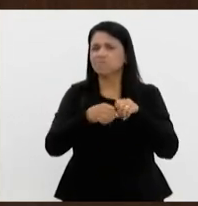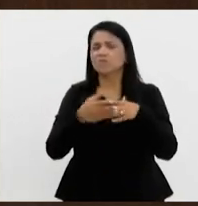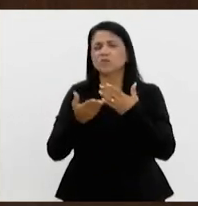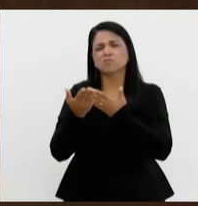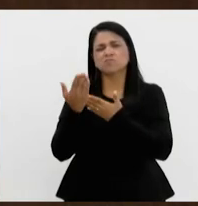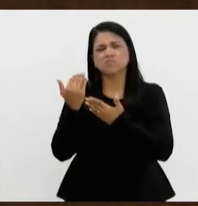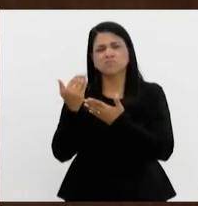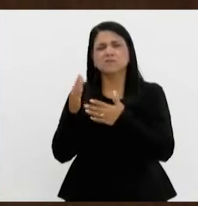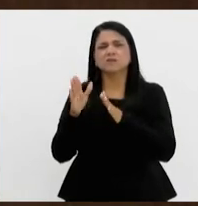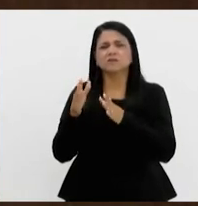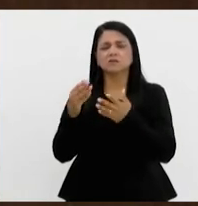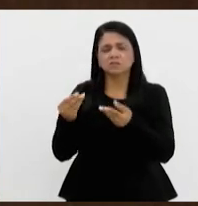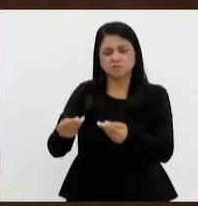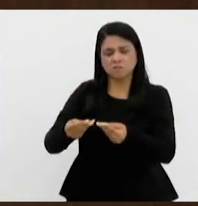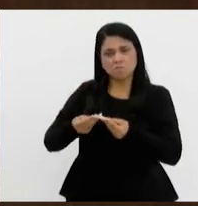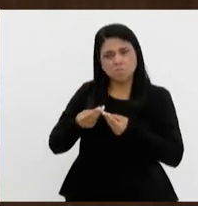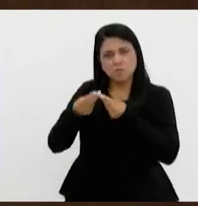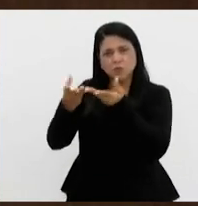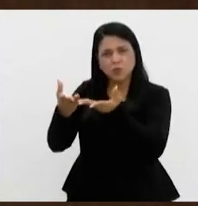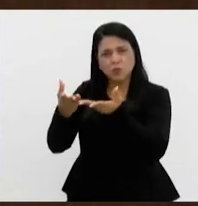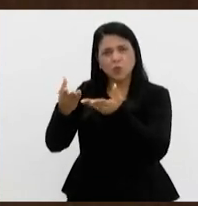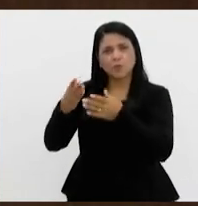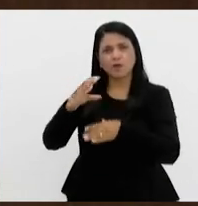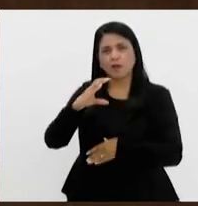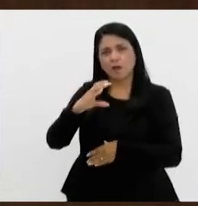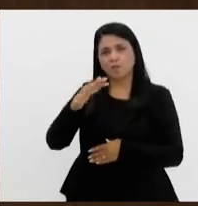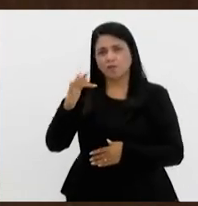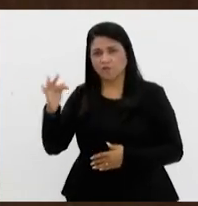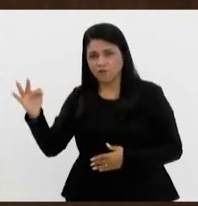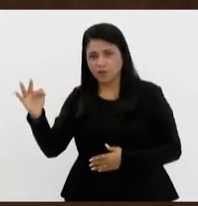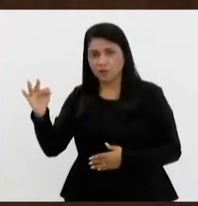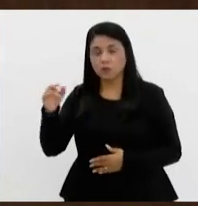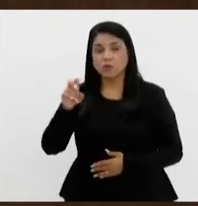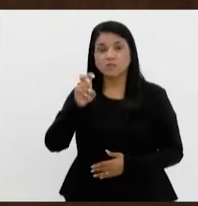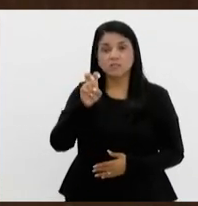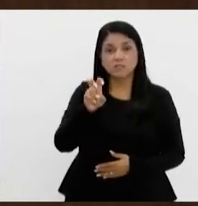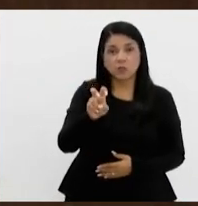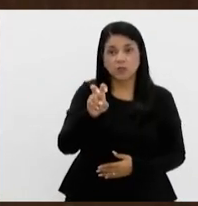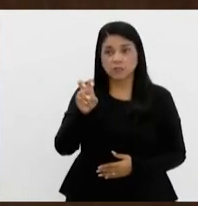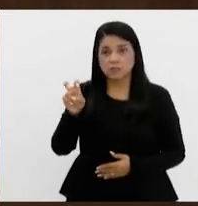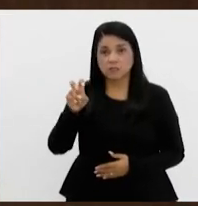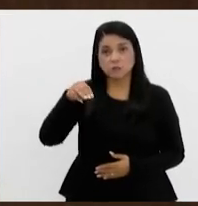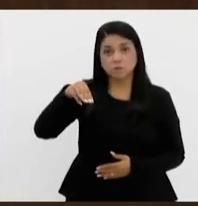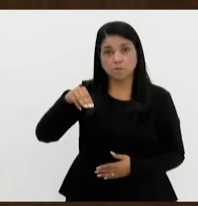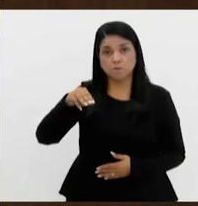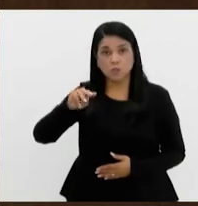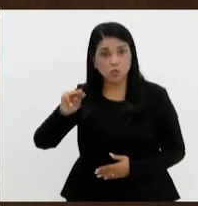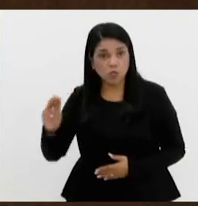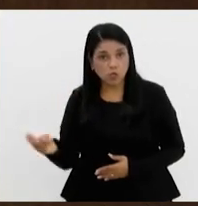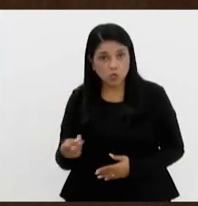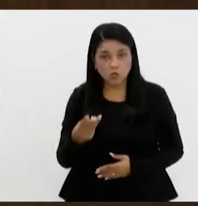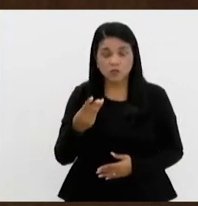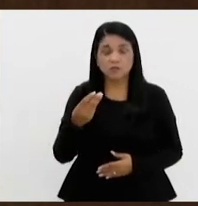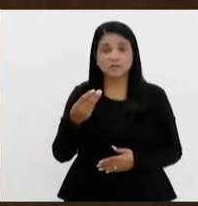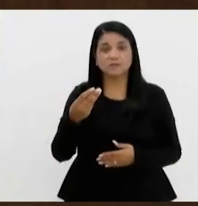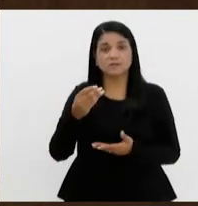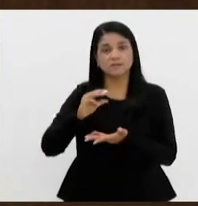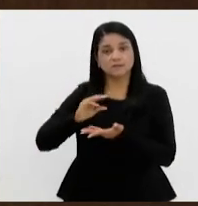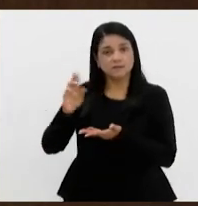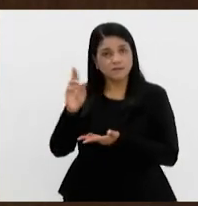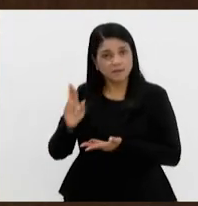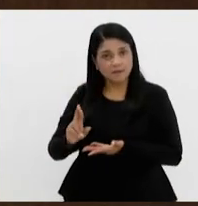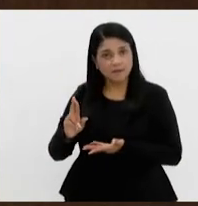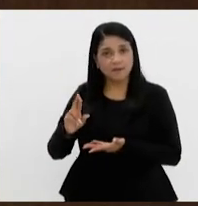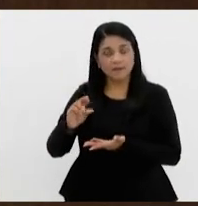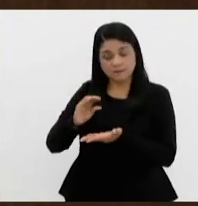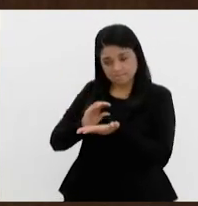porque mandou para Cabo Frio 55 milhões de reais, metade da verba das prefeituras do